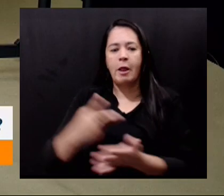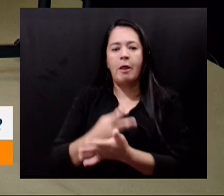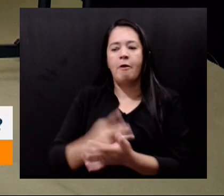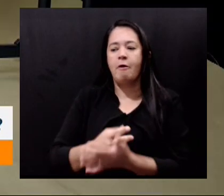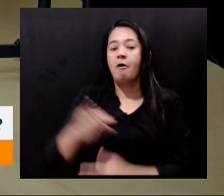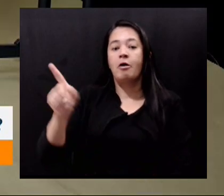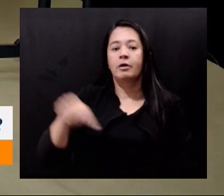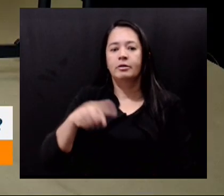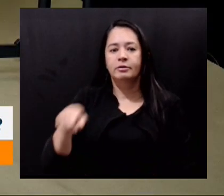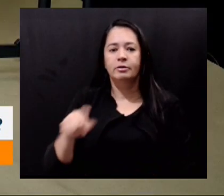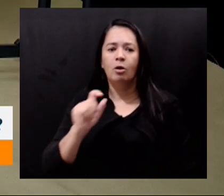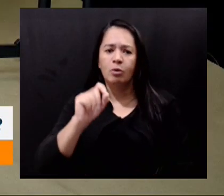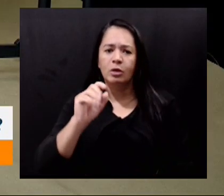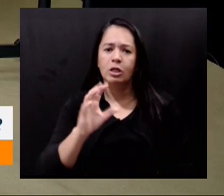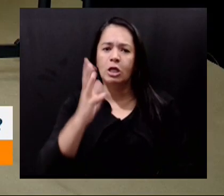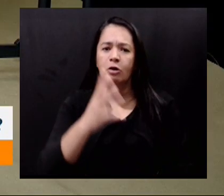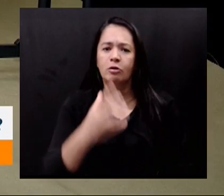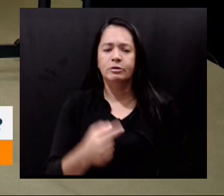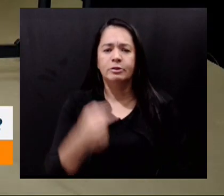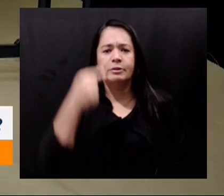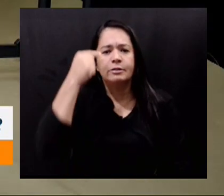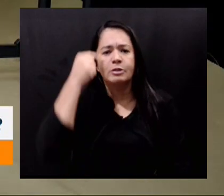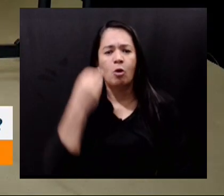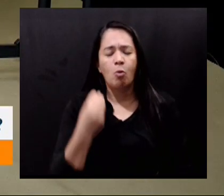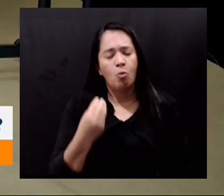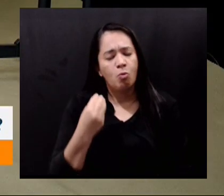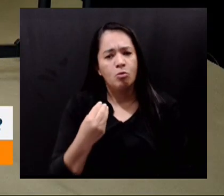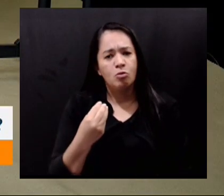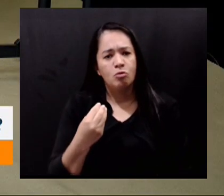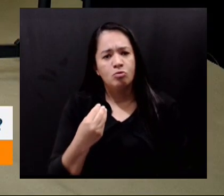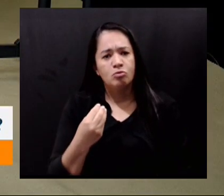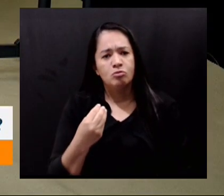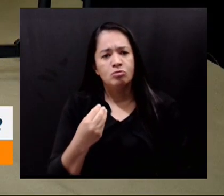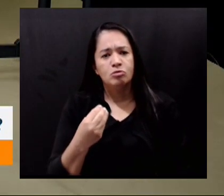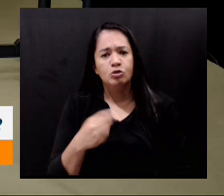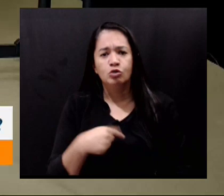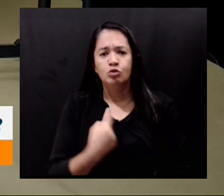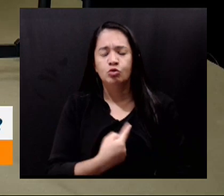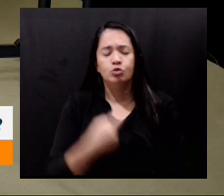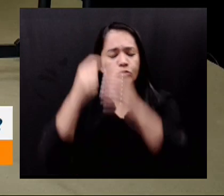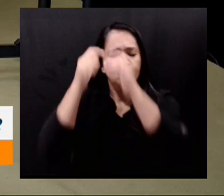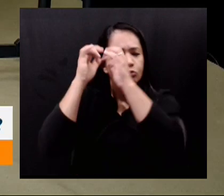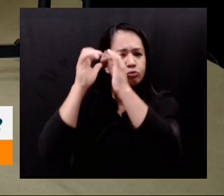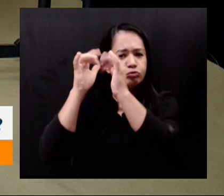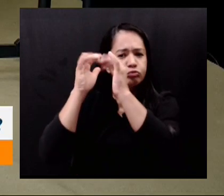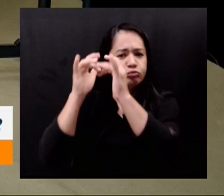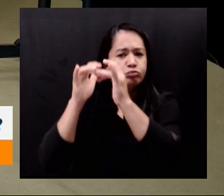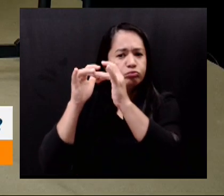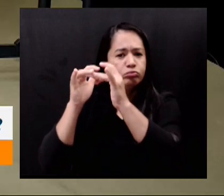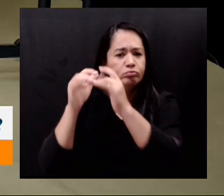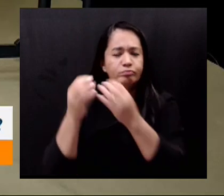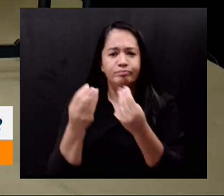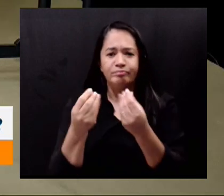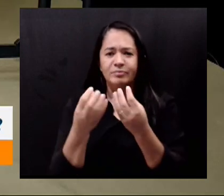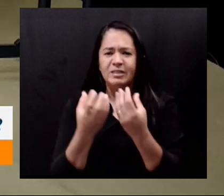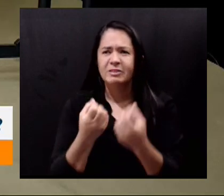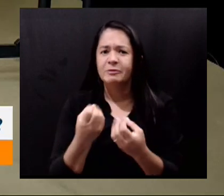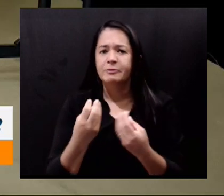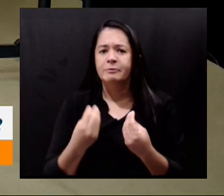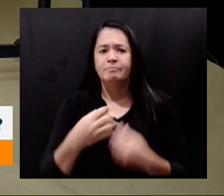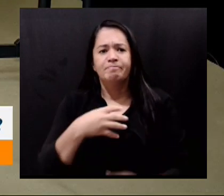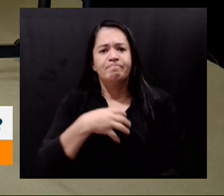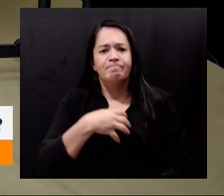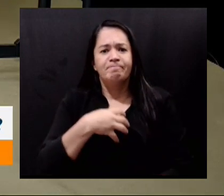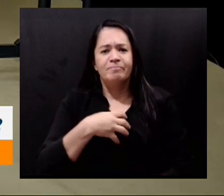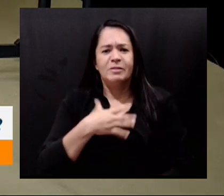na cabecinha, assim, qual que é? O que que acontece no nosso cérebro? Tem alguma sensação, de prazer com